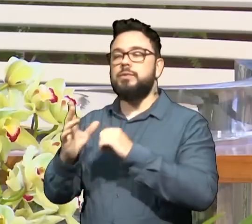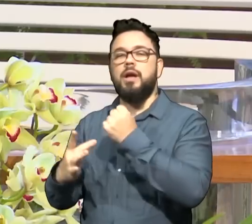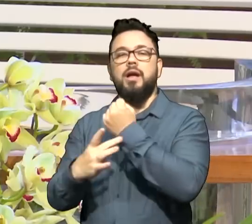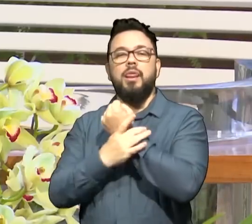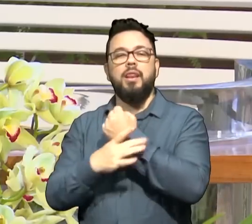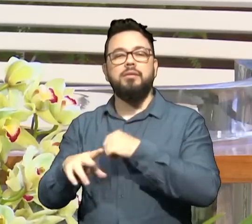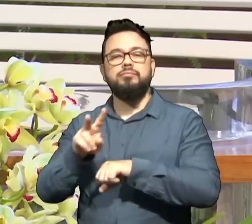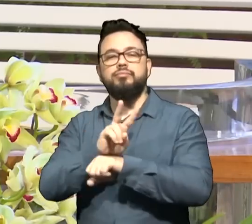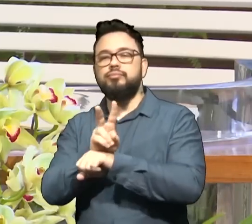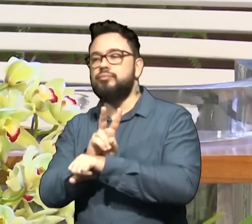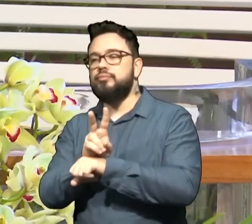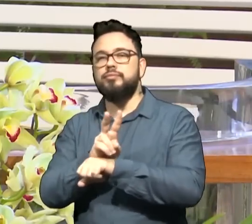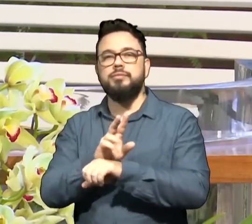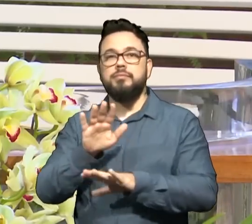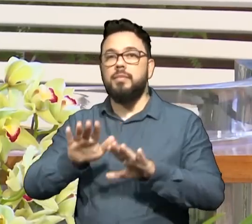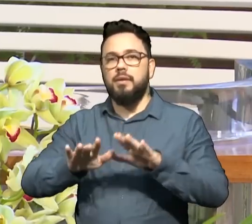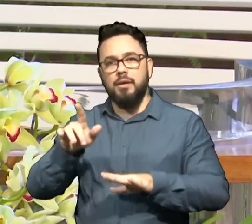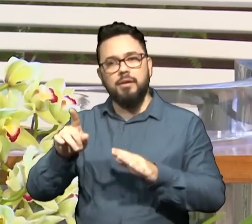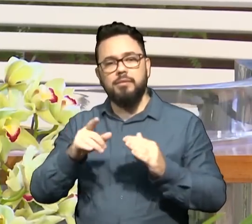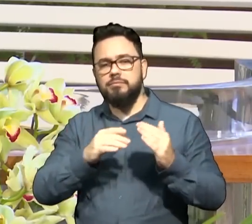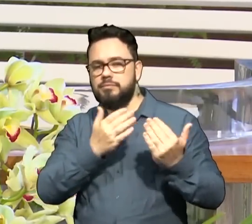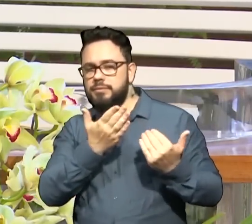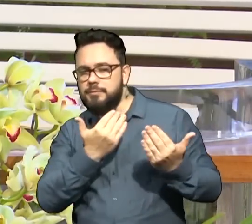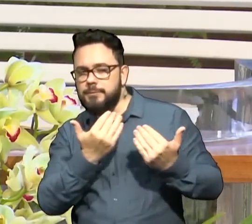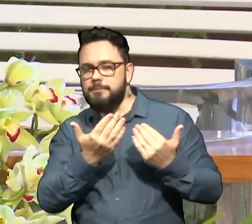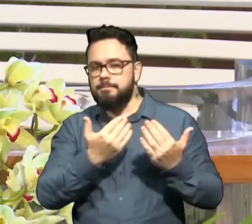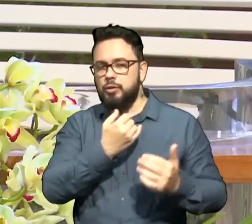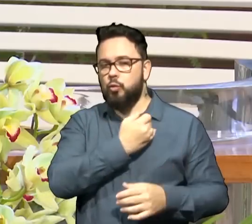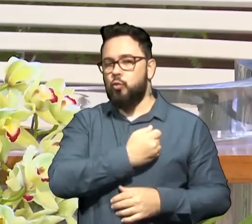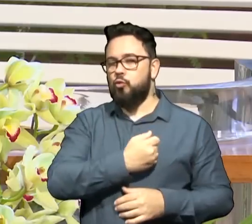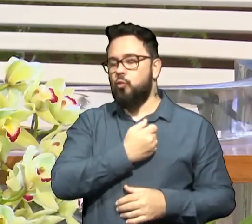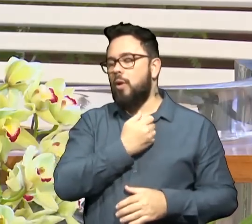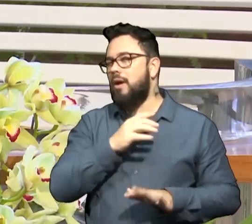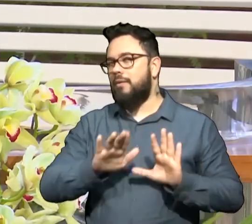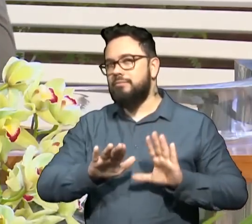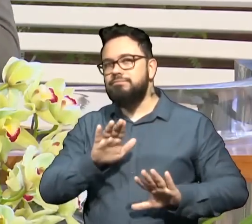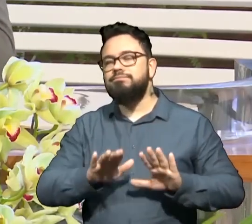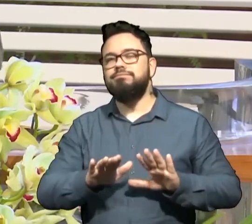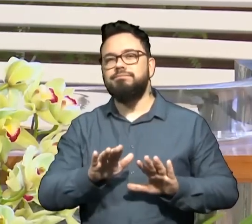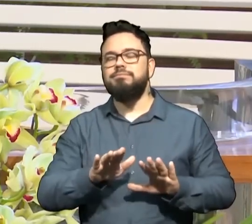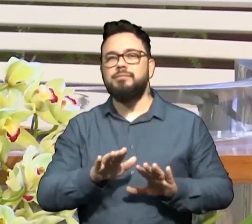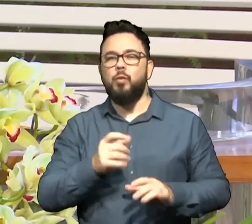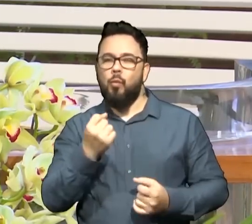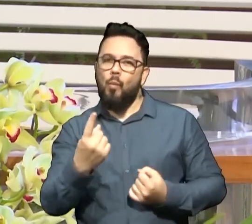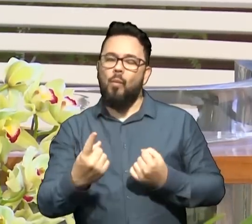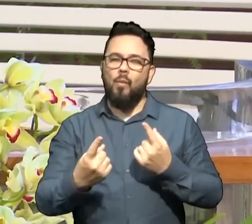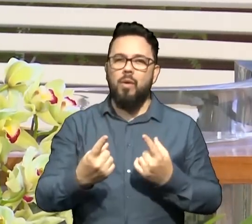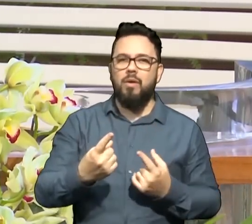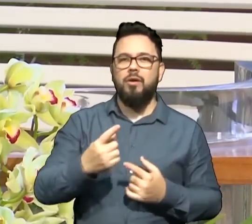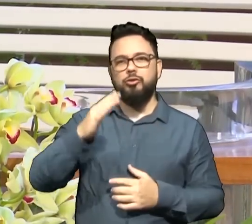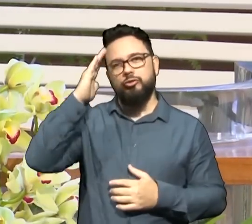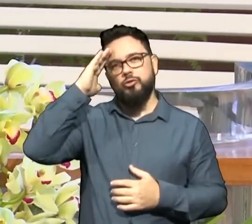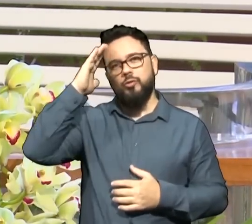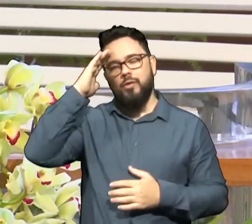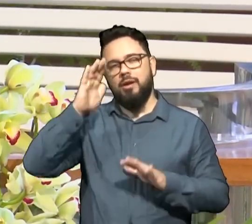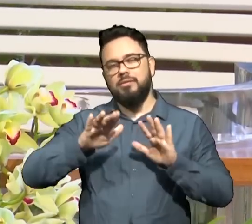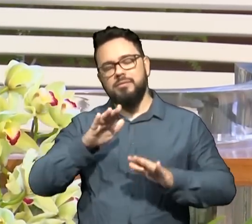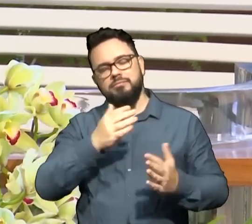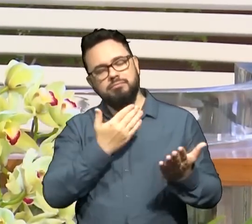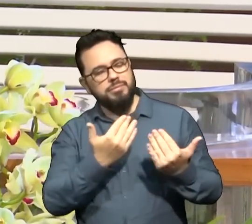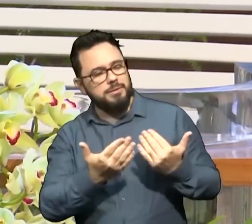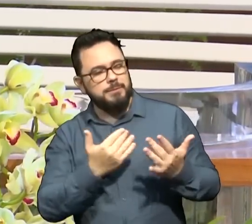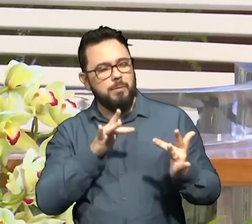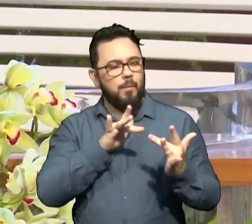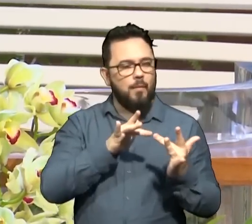entreteve diálogo com o apóstolo João quem sabe algum desses soldados não foi convertido pelo próprio João porque ele certamente